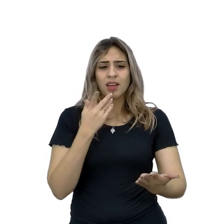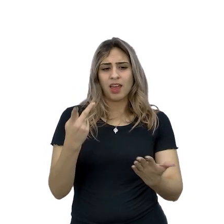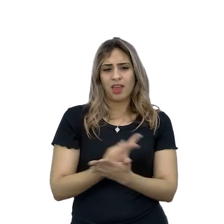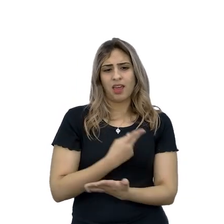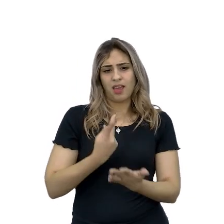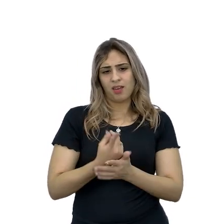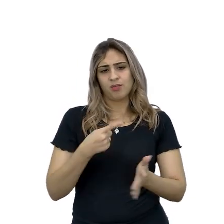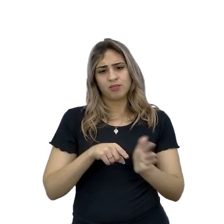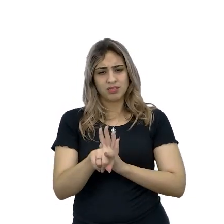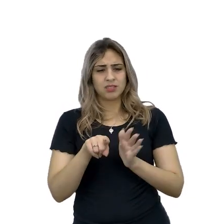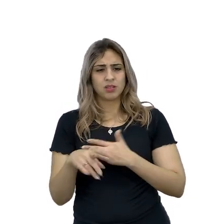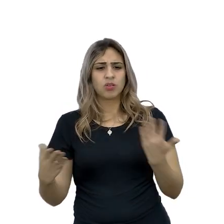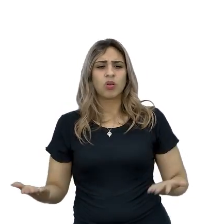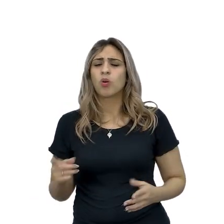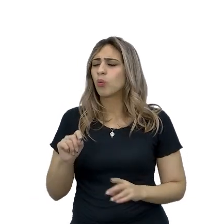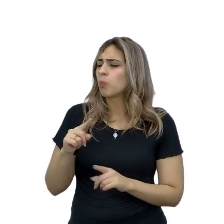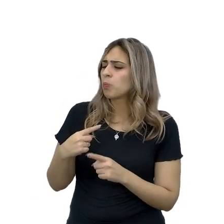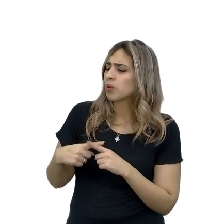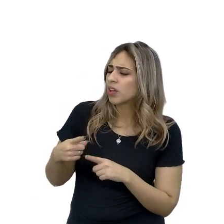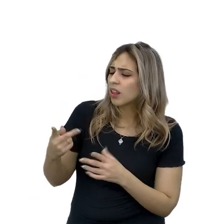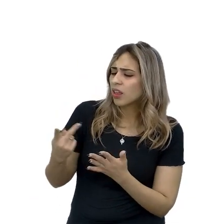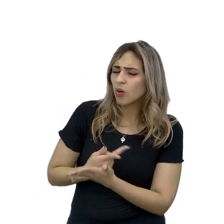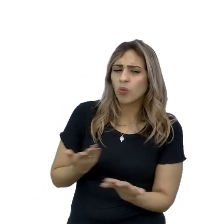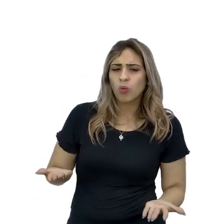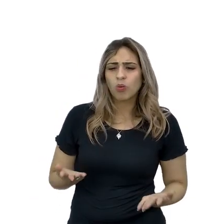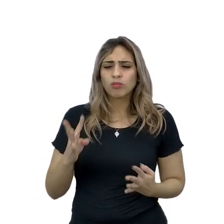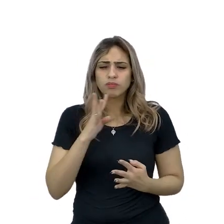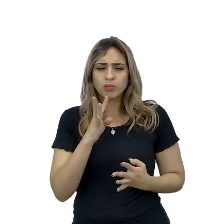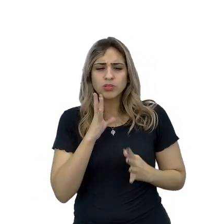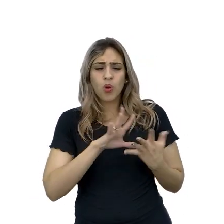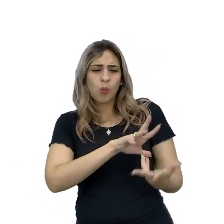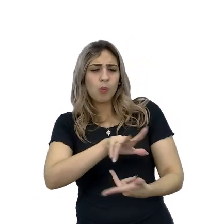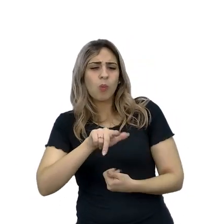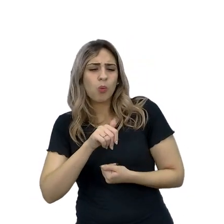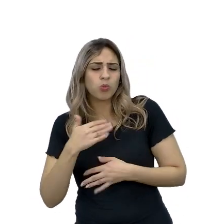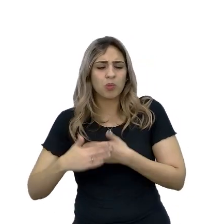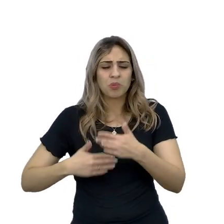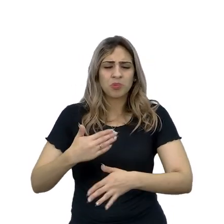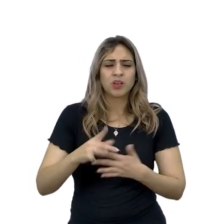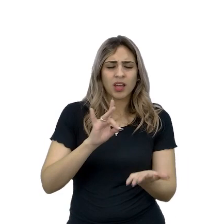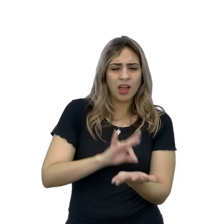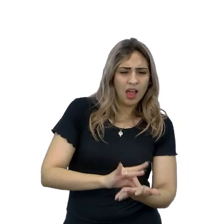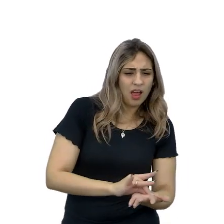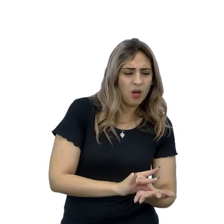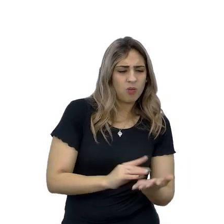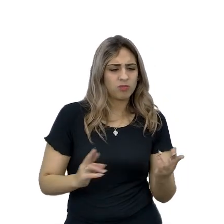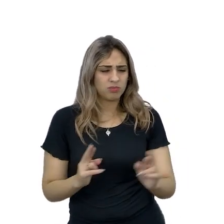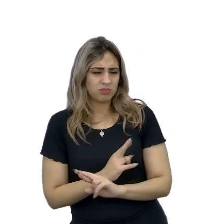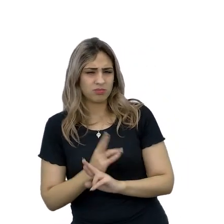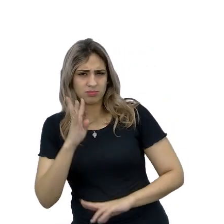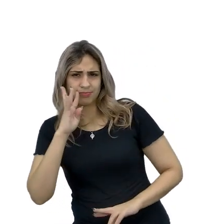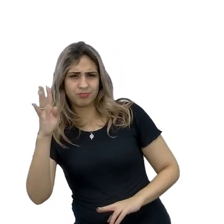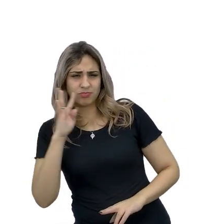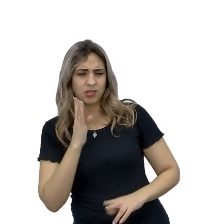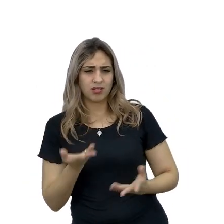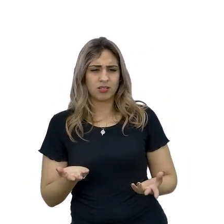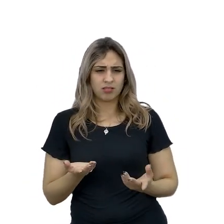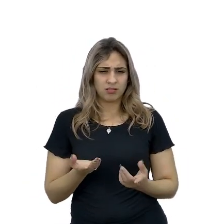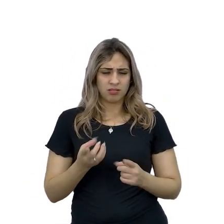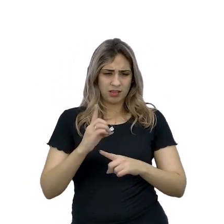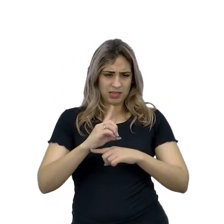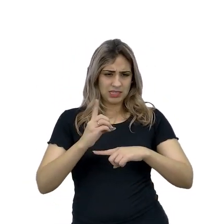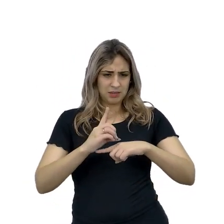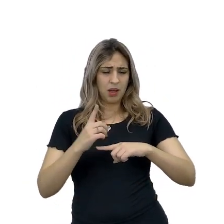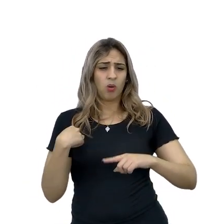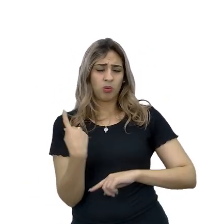erraram essa questão. O que levou ele a errar? Se é reconhecer um número racional como um número real cuja representação decimal é